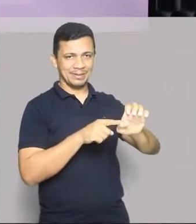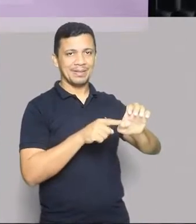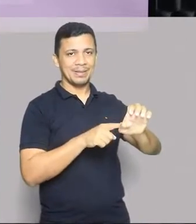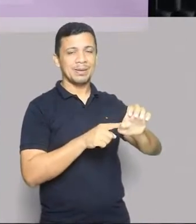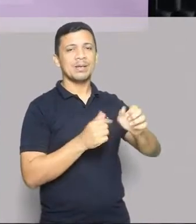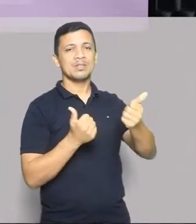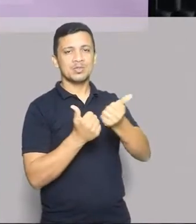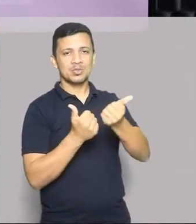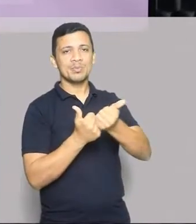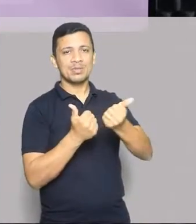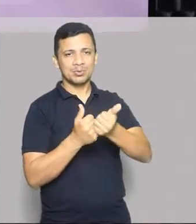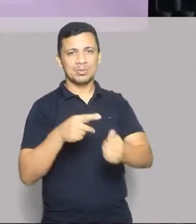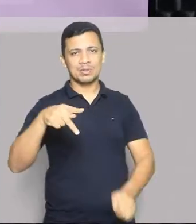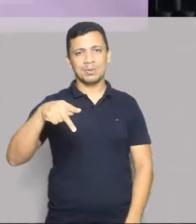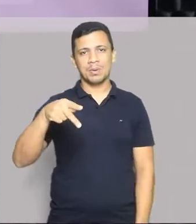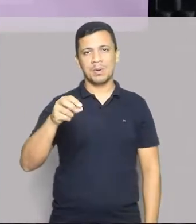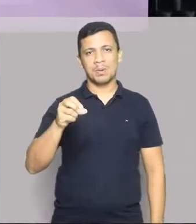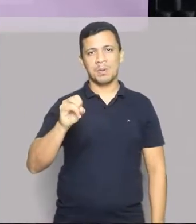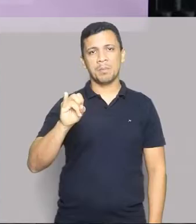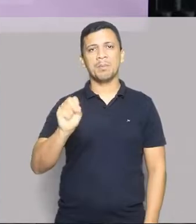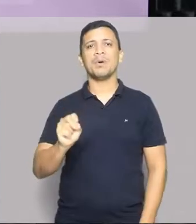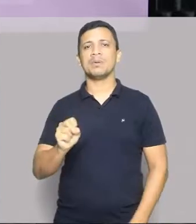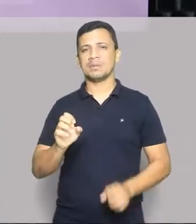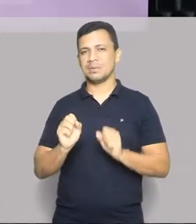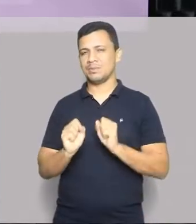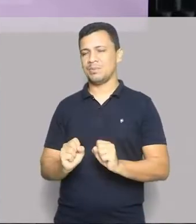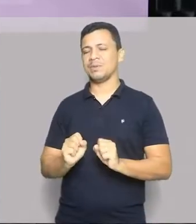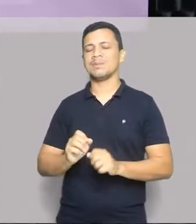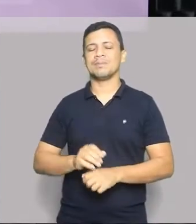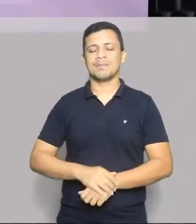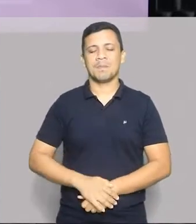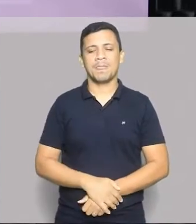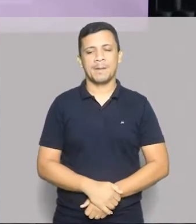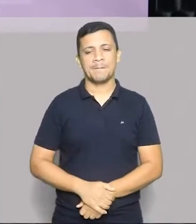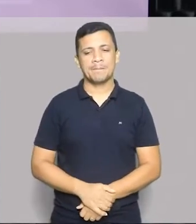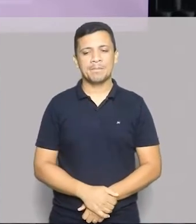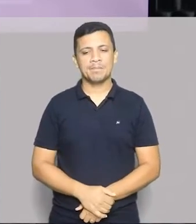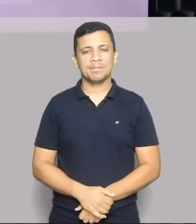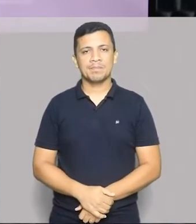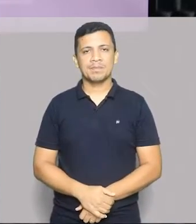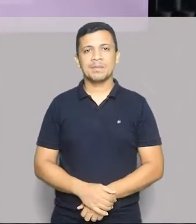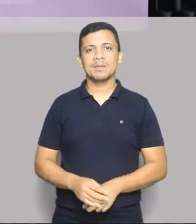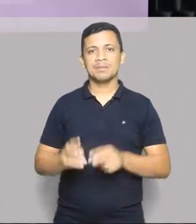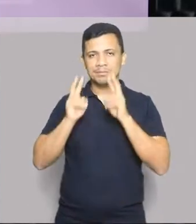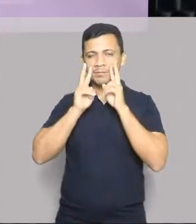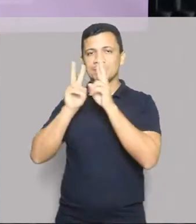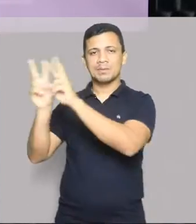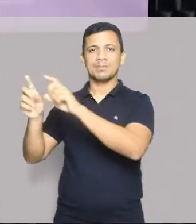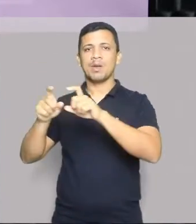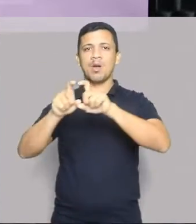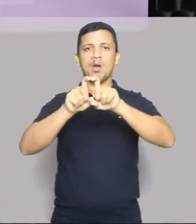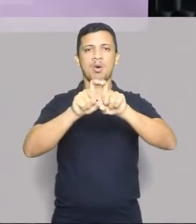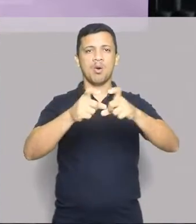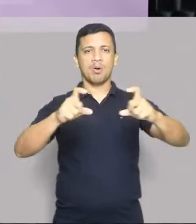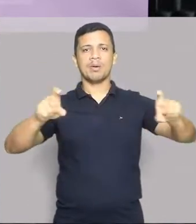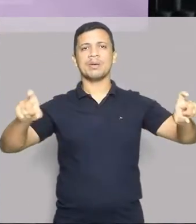porque, né? Aproveitem, pois isso é só uma vez no ano. Estamos diante de uma oração